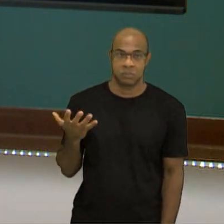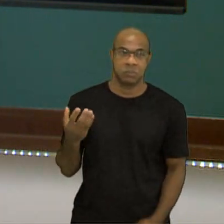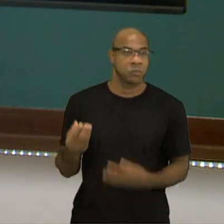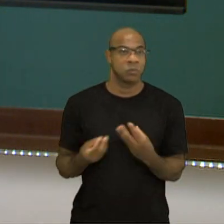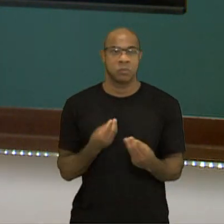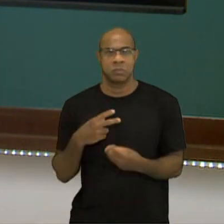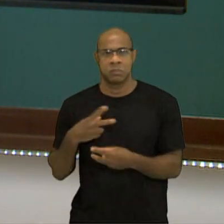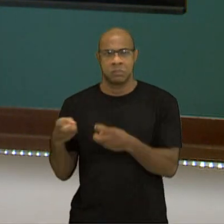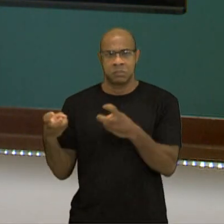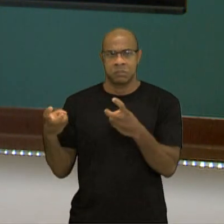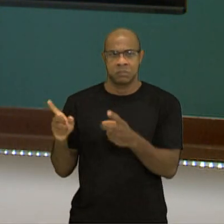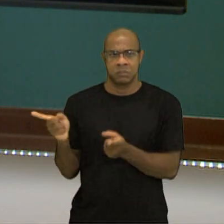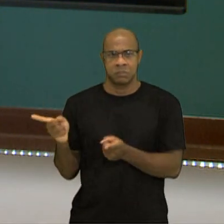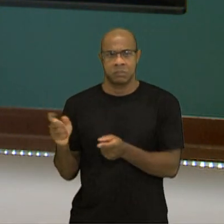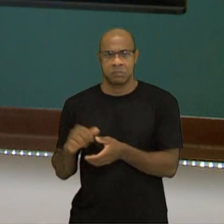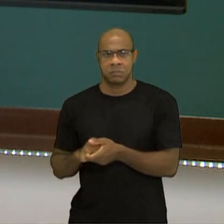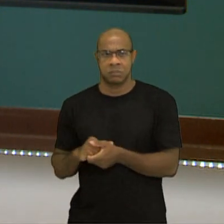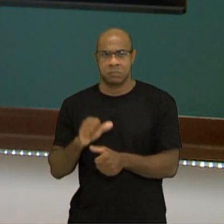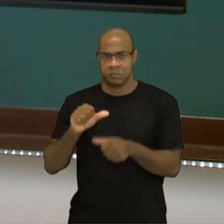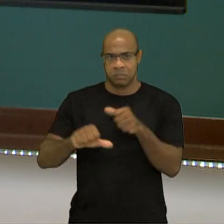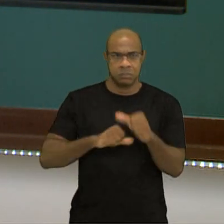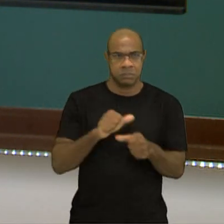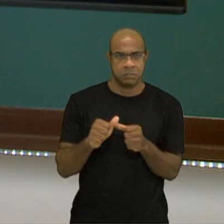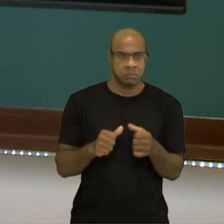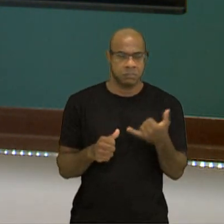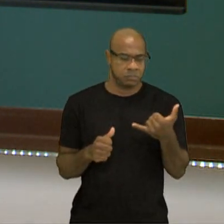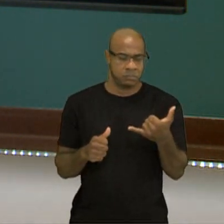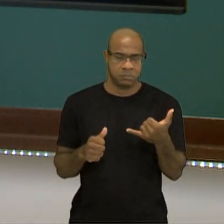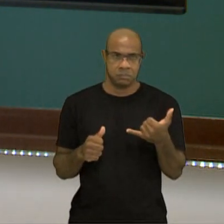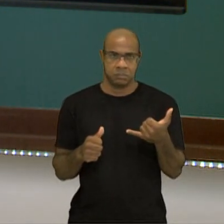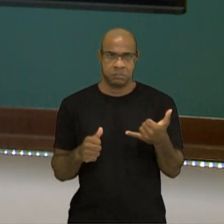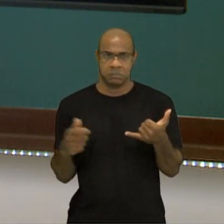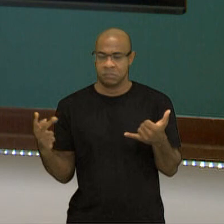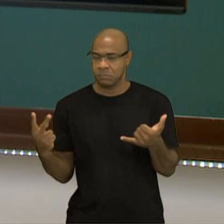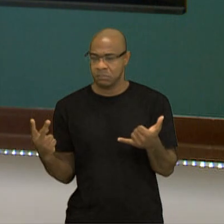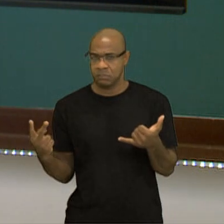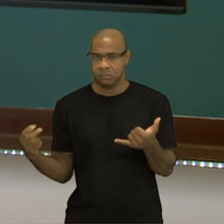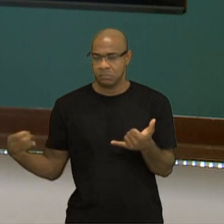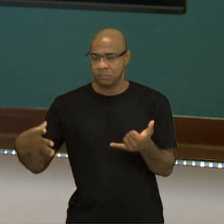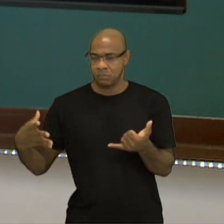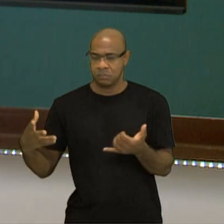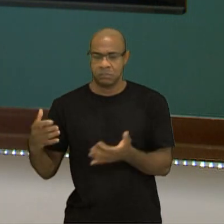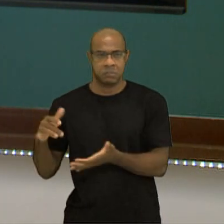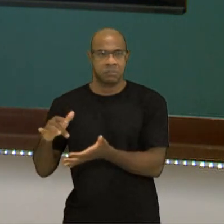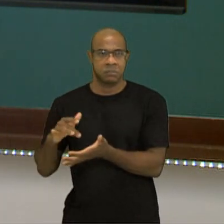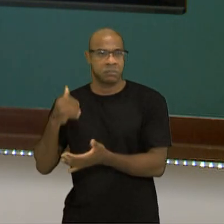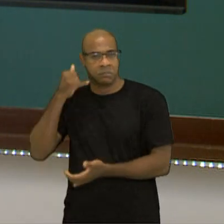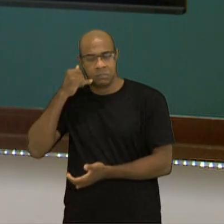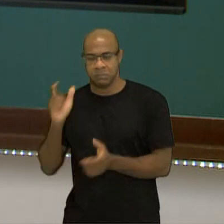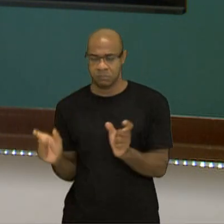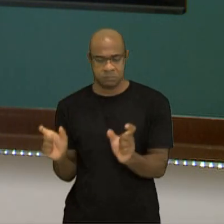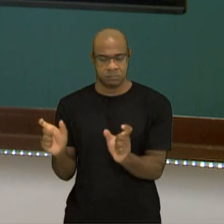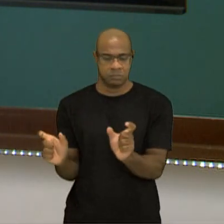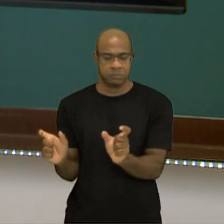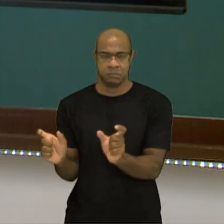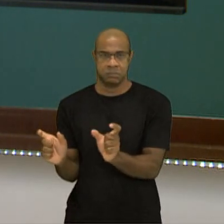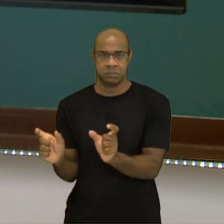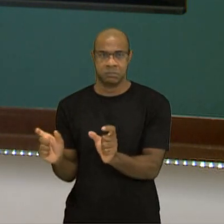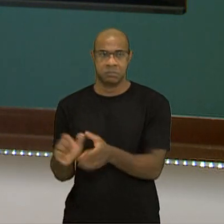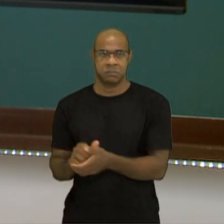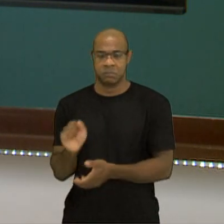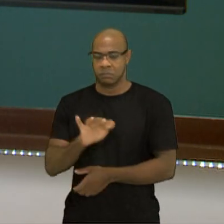observar aqui na imagem, né? Olha que mudança radical de um celular para o outro. Daí, sobre essa questão das mudanças dos celulares. Aí a pergunta